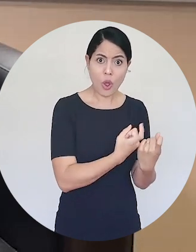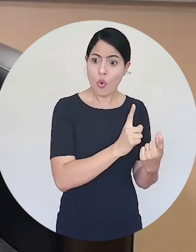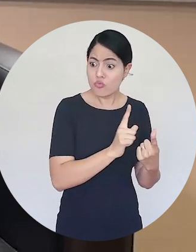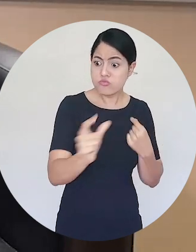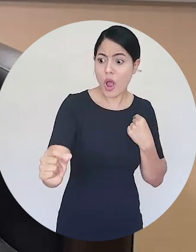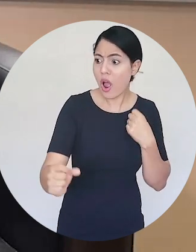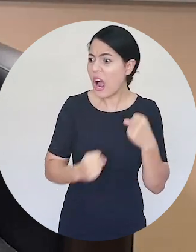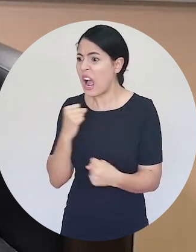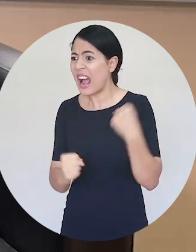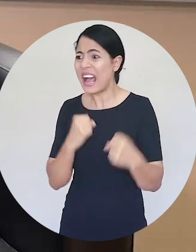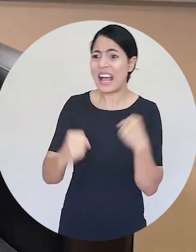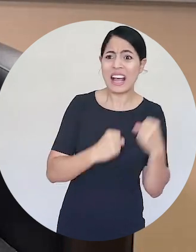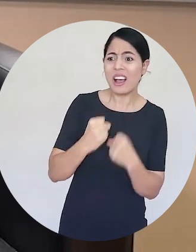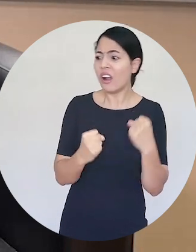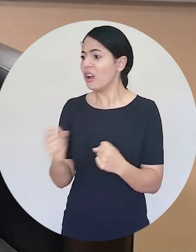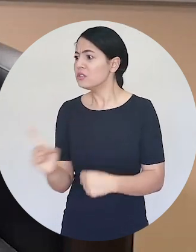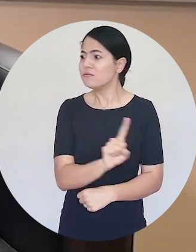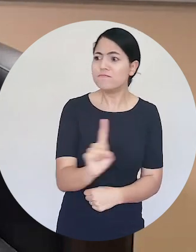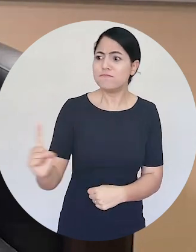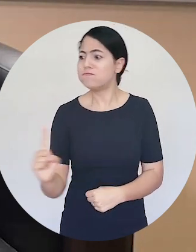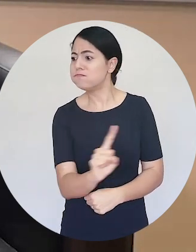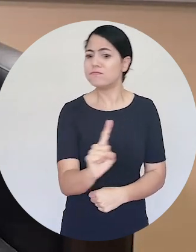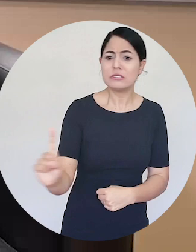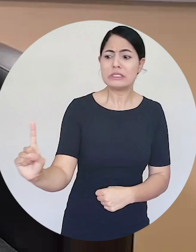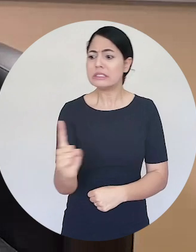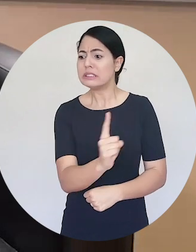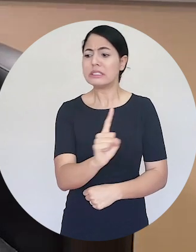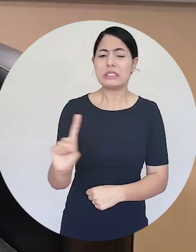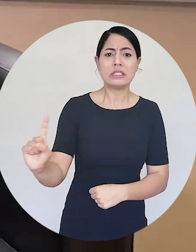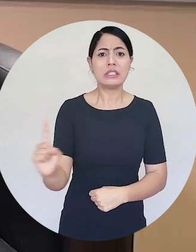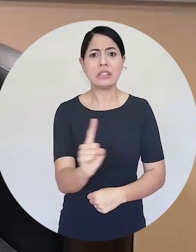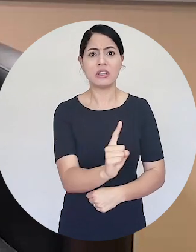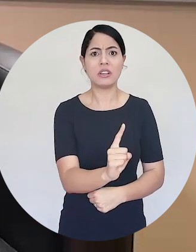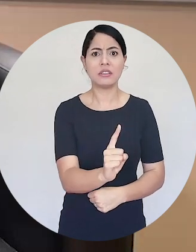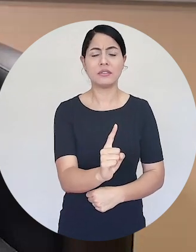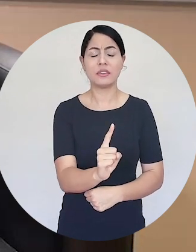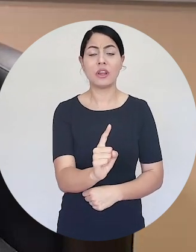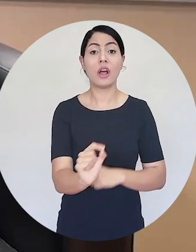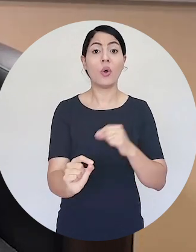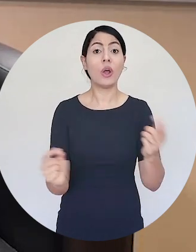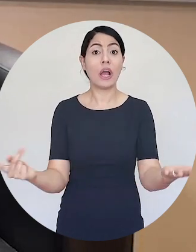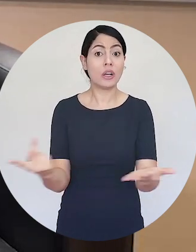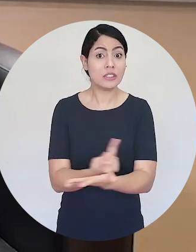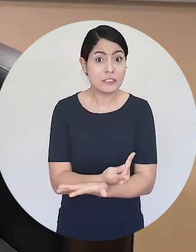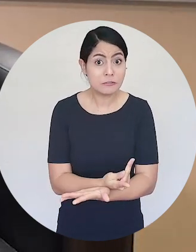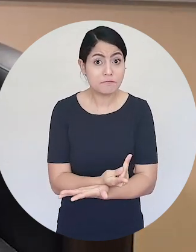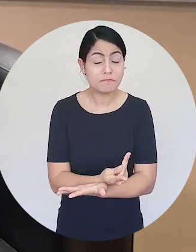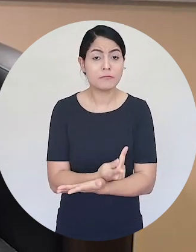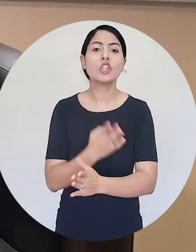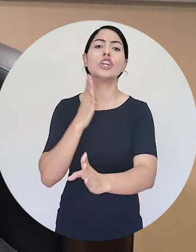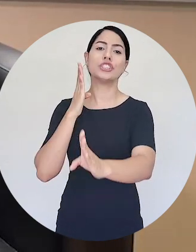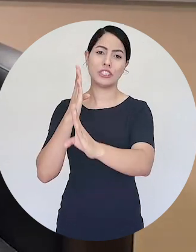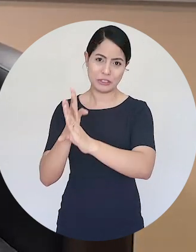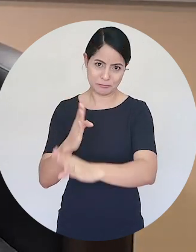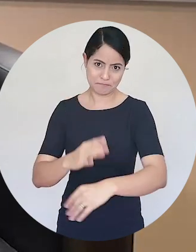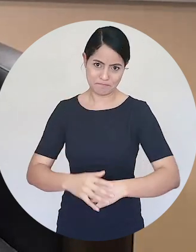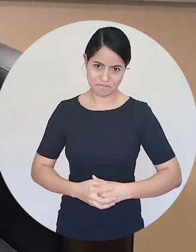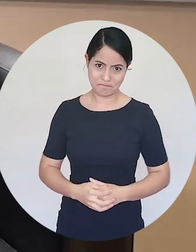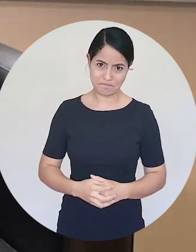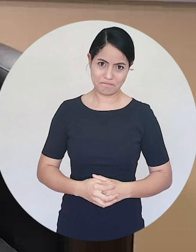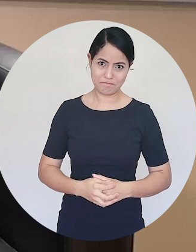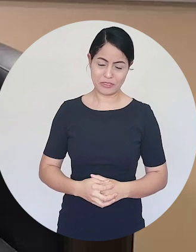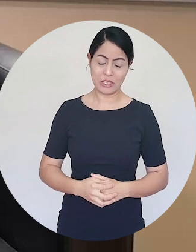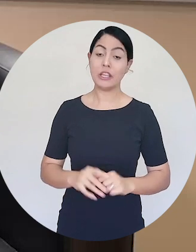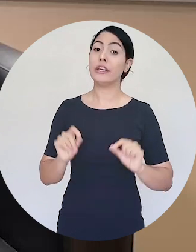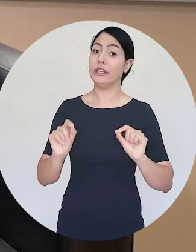Literalmente corremos de um lado para o outro da delegacia, entre a superintendência e a central de flagrantes. Quando chegamos lá,